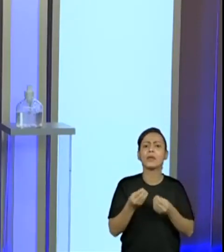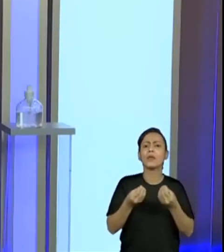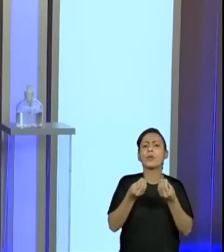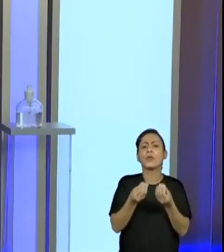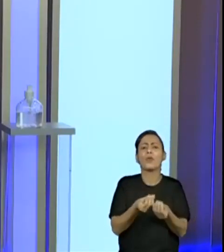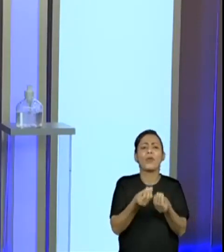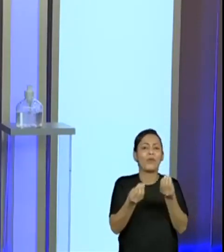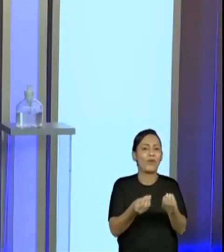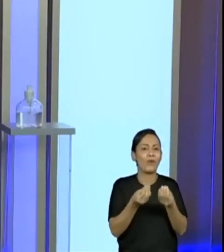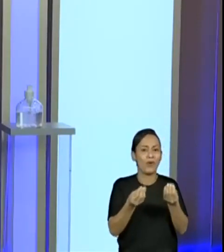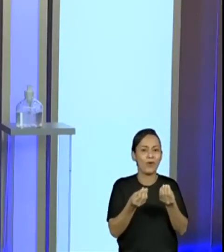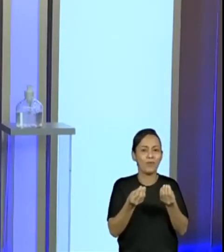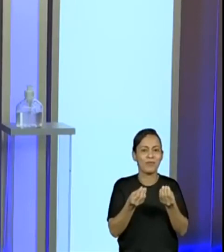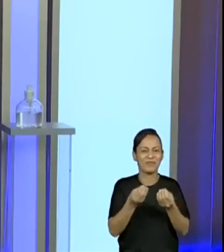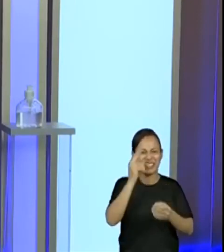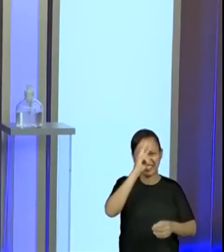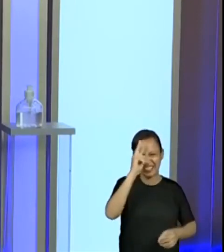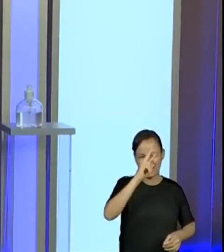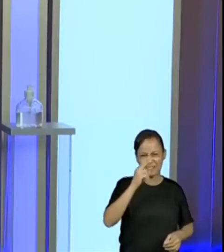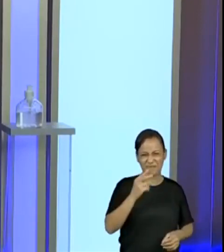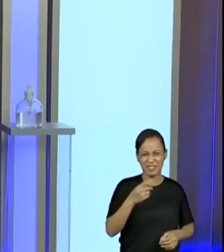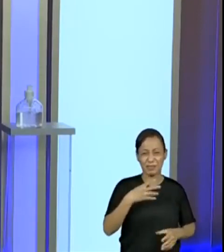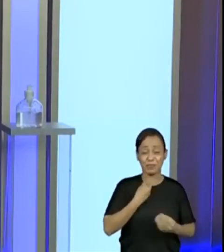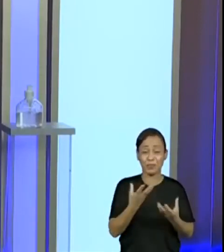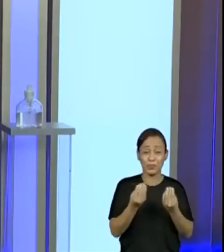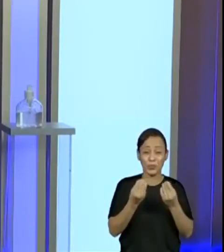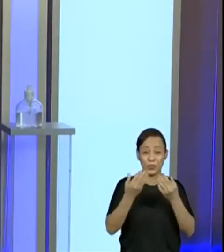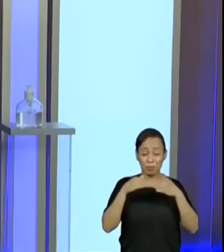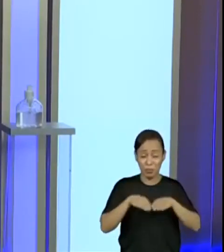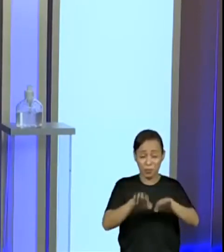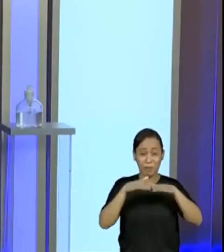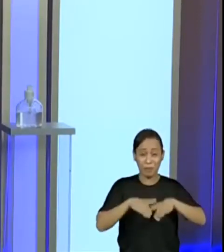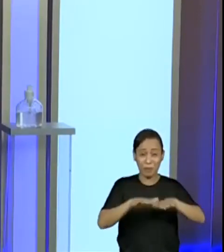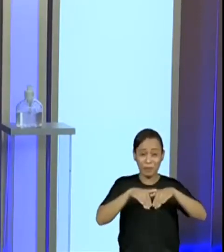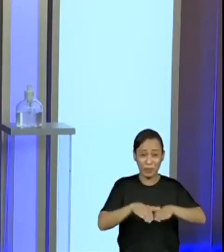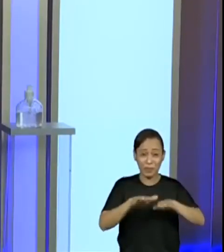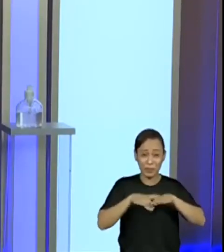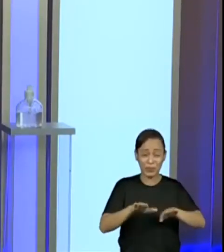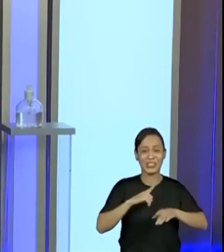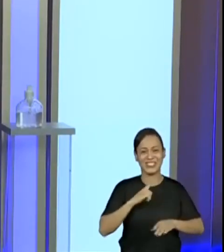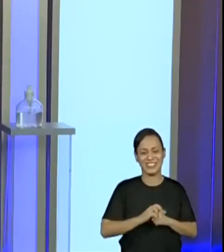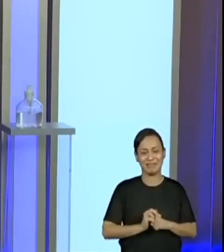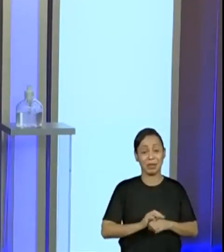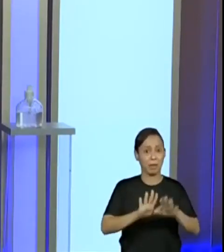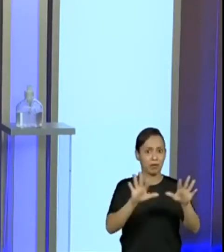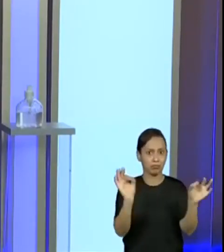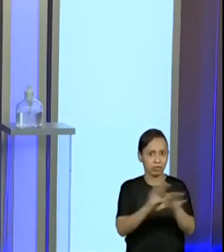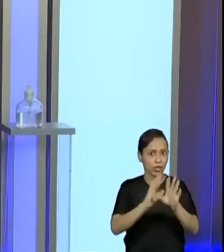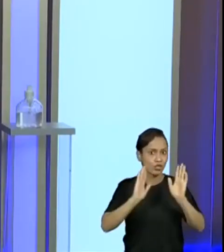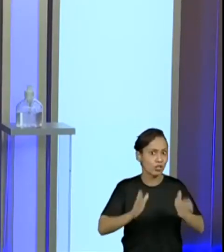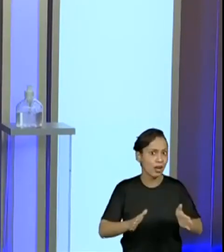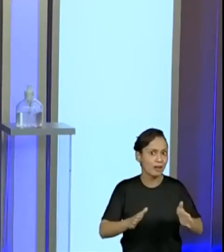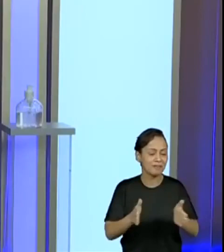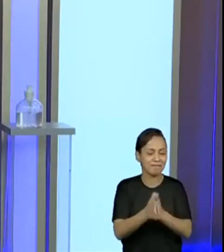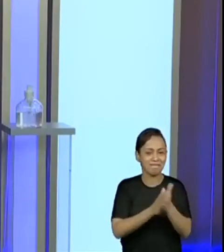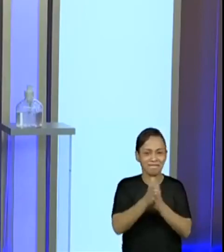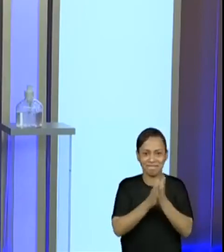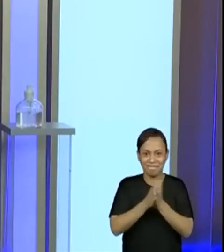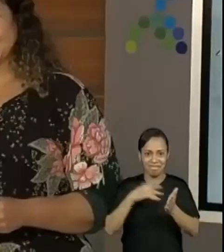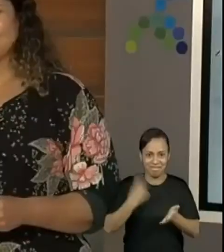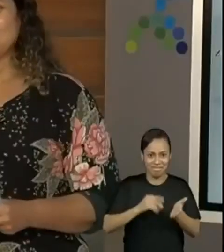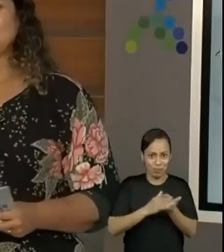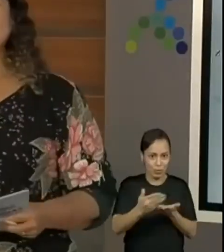porque eu morava numa rua onde tinha muitas costureiras. Então, está todo mundo preparado? Vamos para a nossa aula, professora